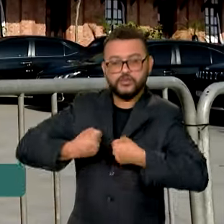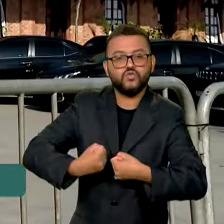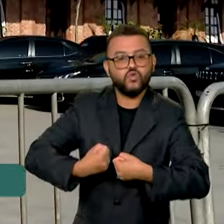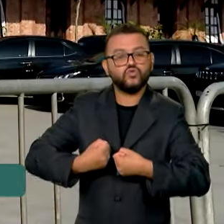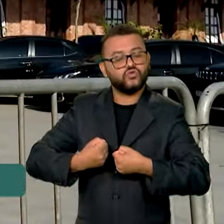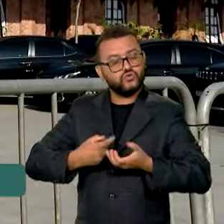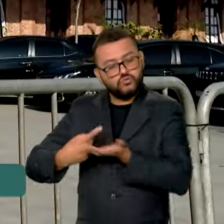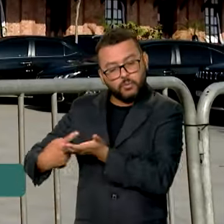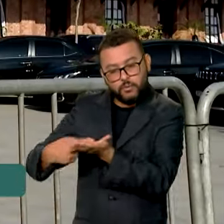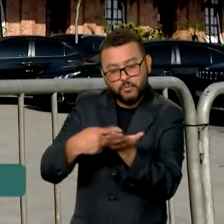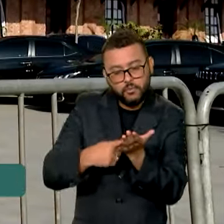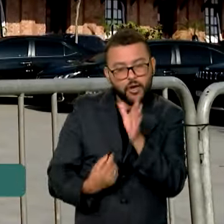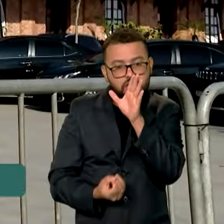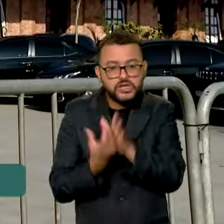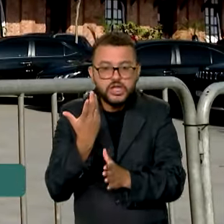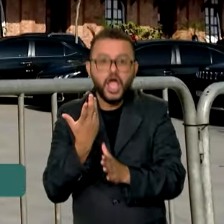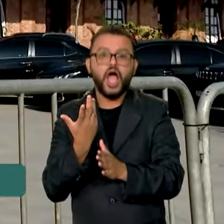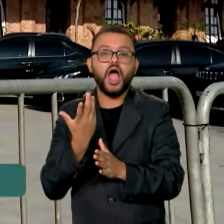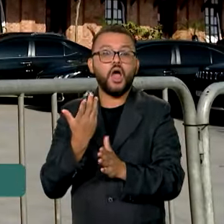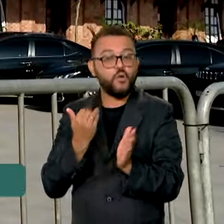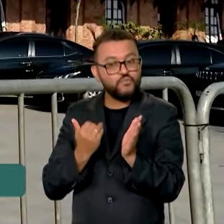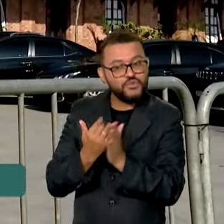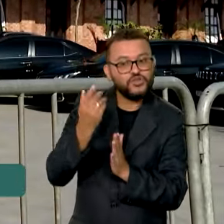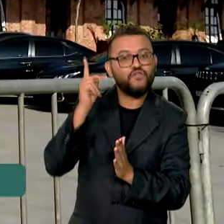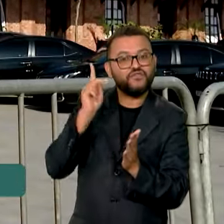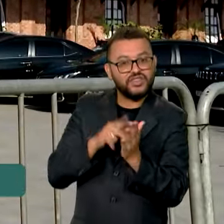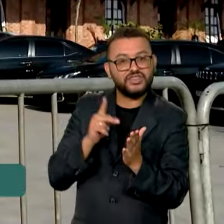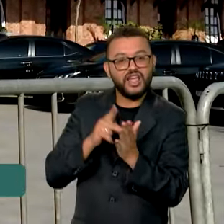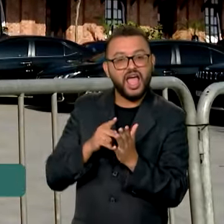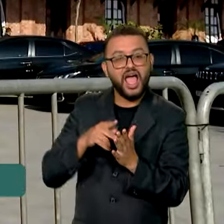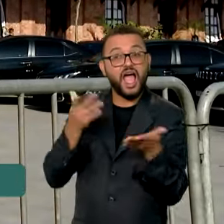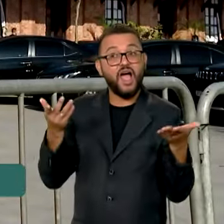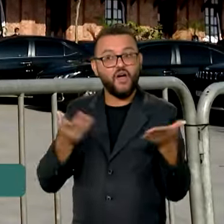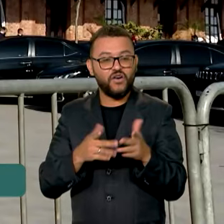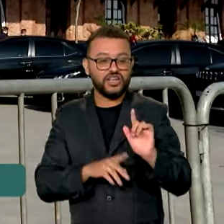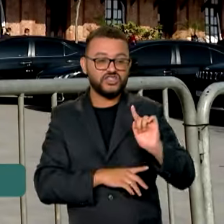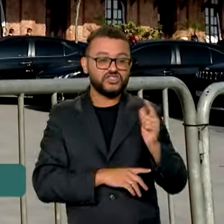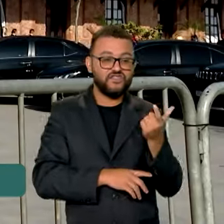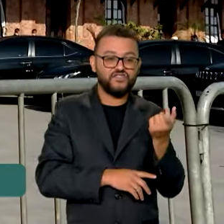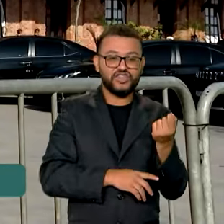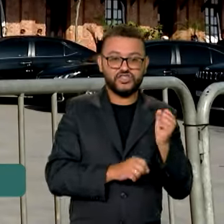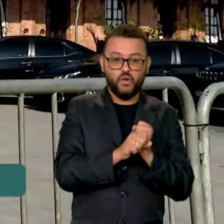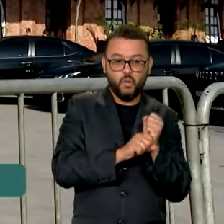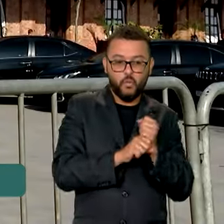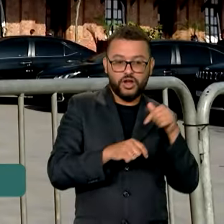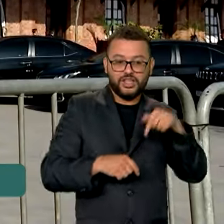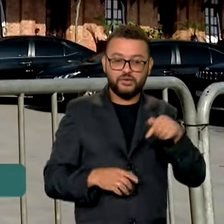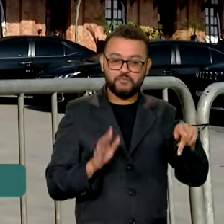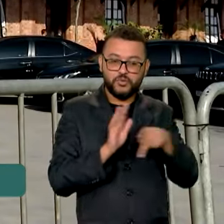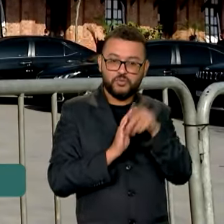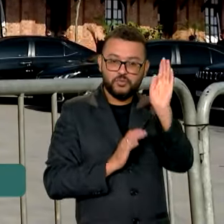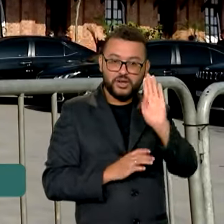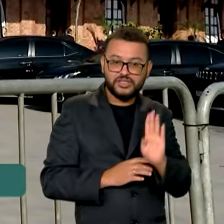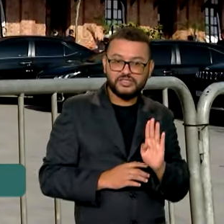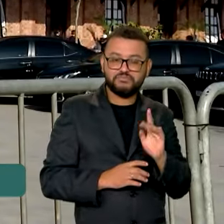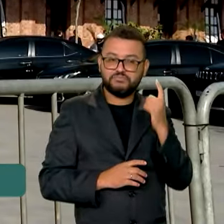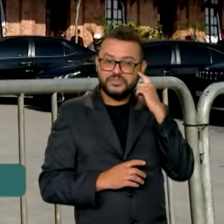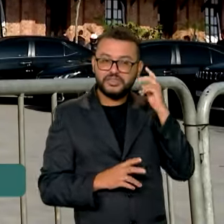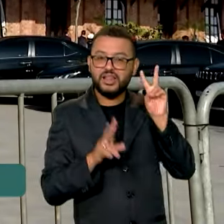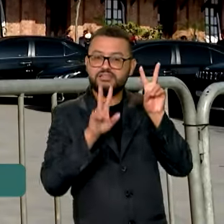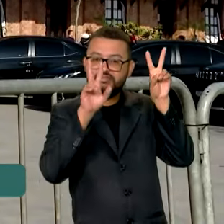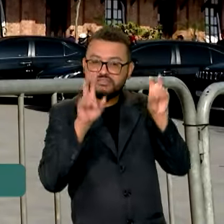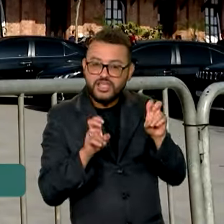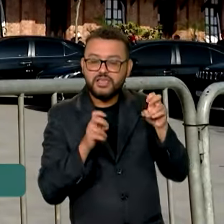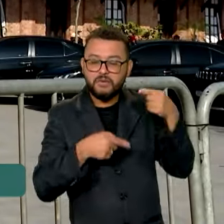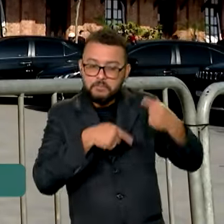as regras da iniciativa e aproveitou a realização do G20 este ano no país para colocar o tema